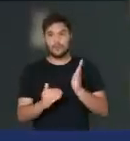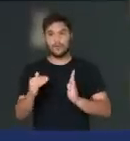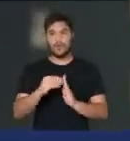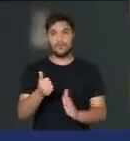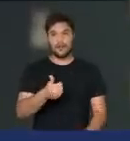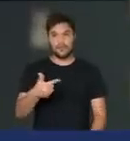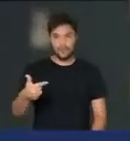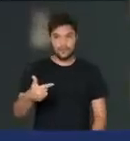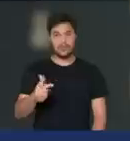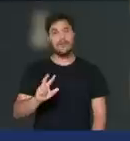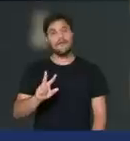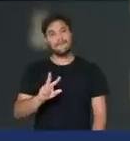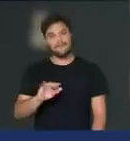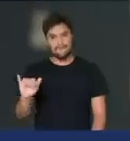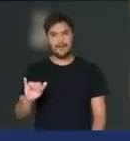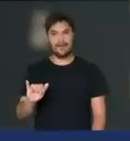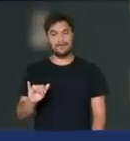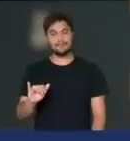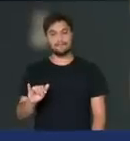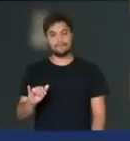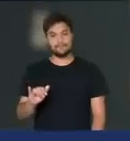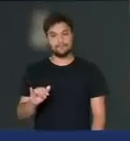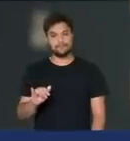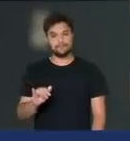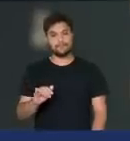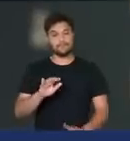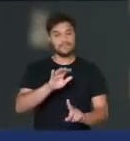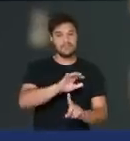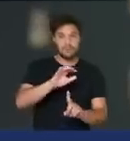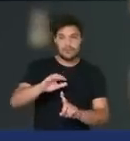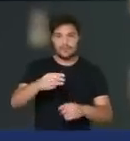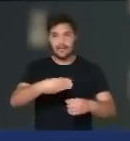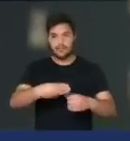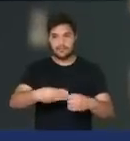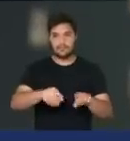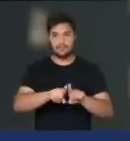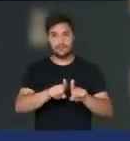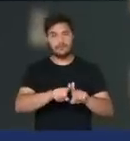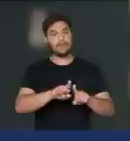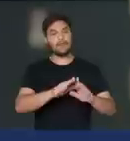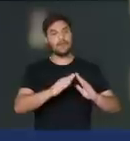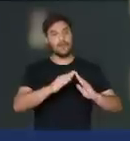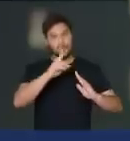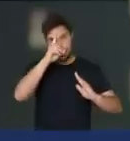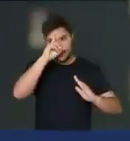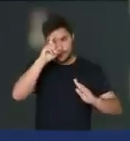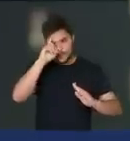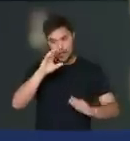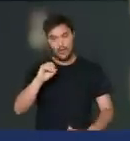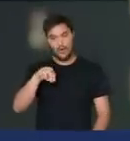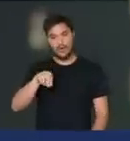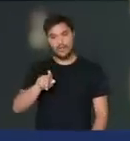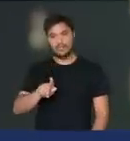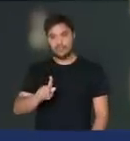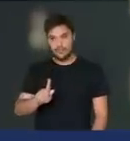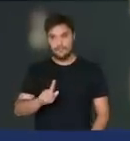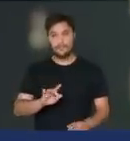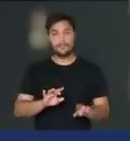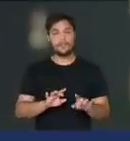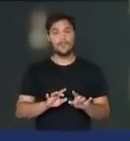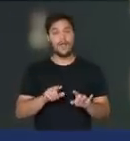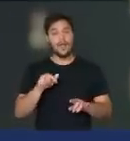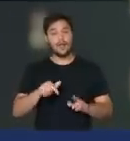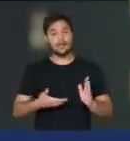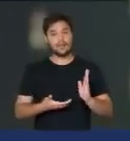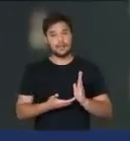12, vai fazer frente ao impacto tanto para os municípios quanto para os hospitais filantrópicos. Temos